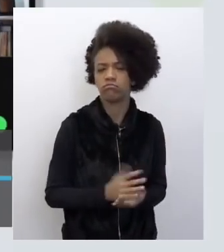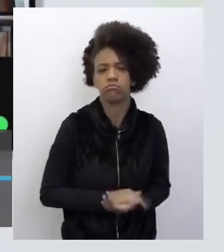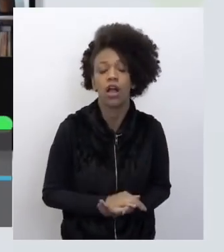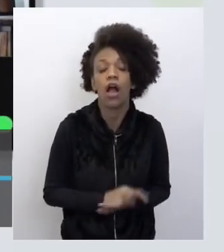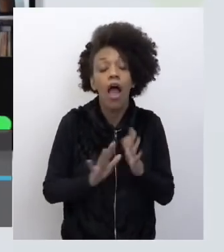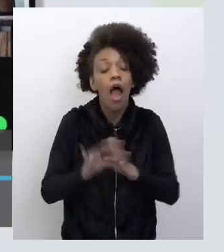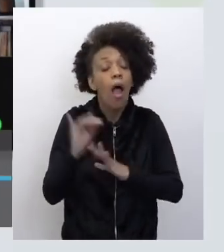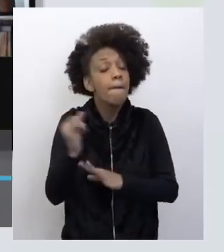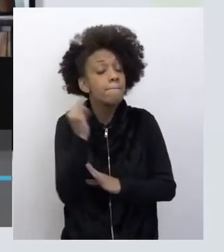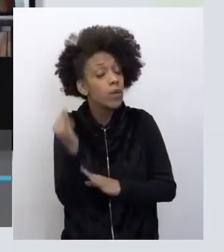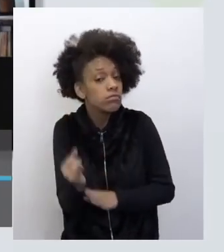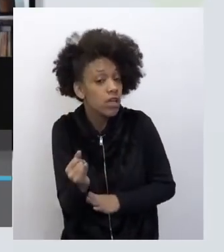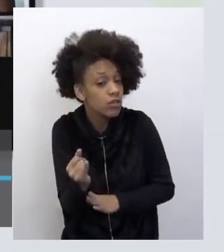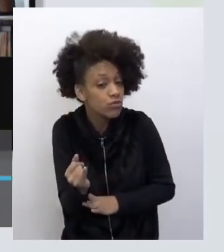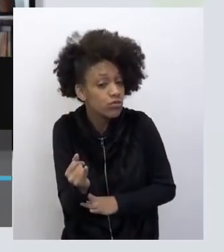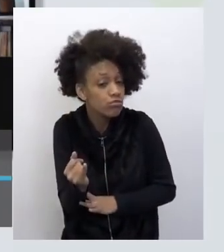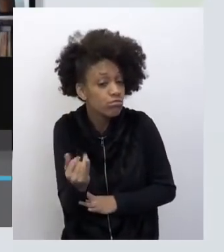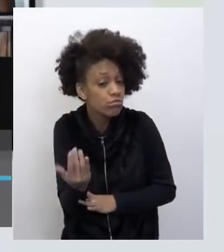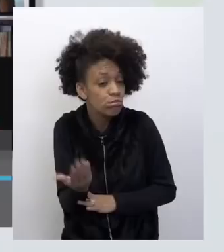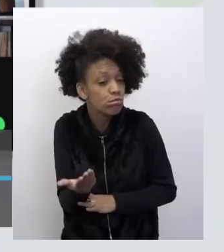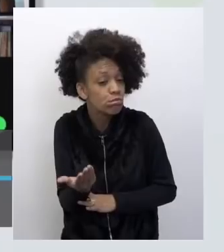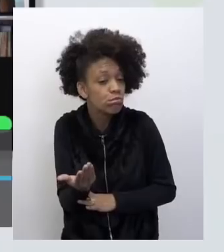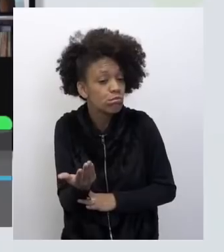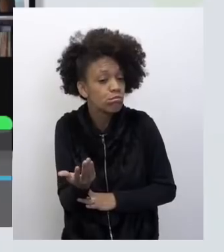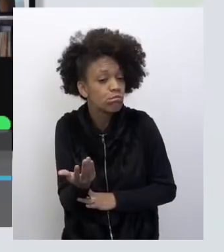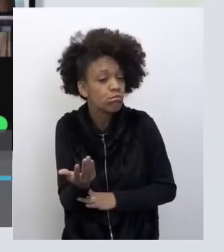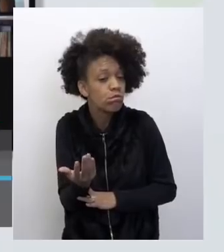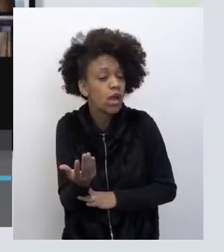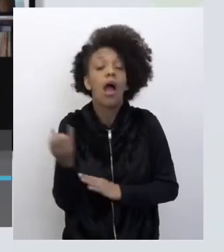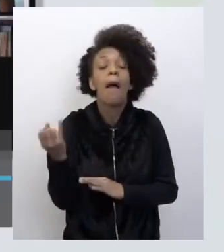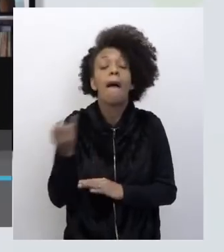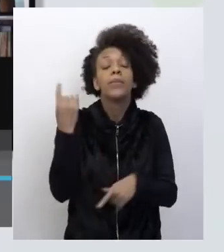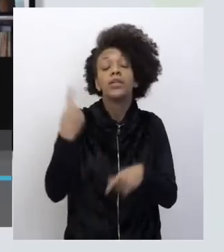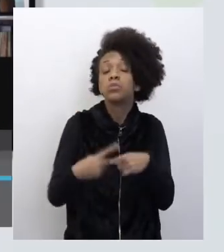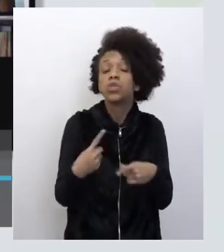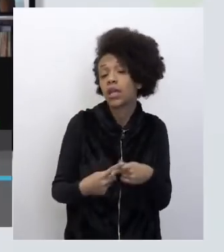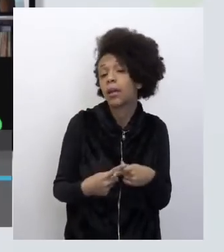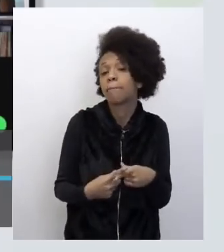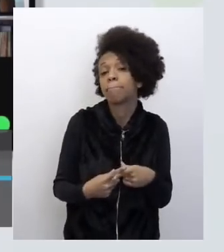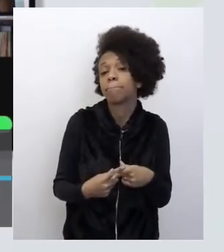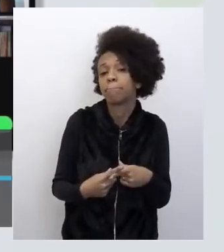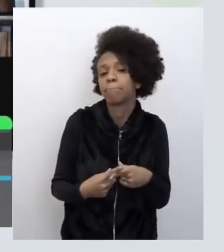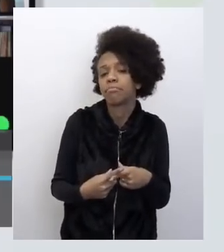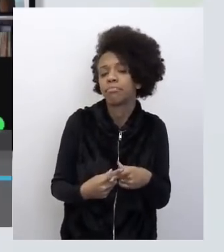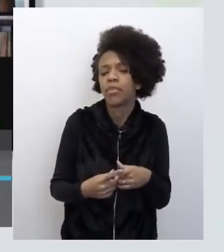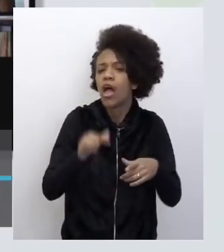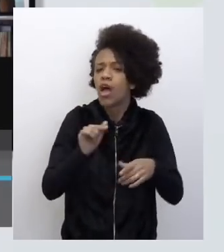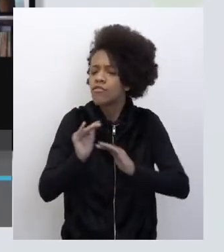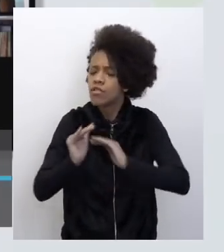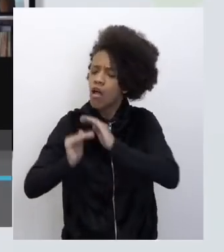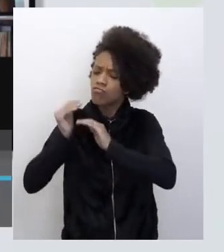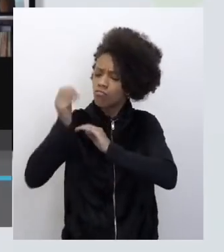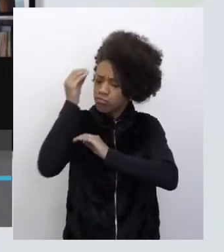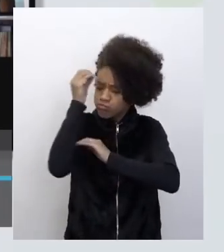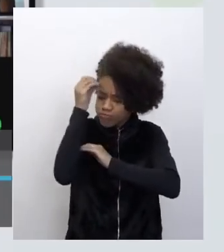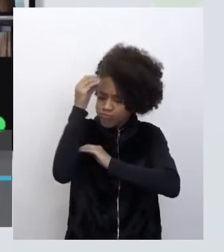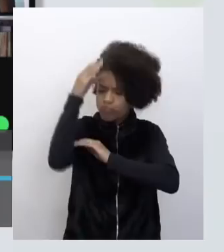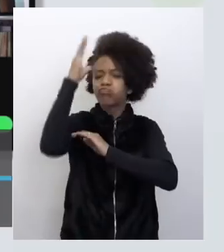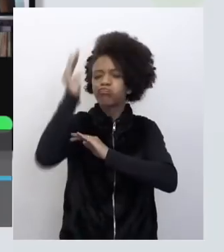importante. É muito importante porque você desenvolve seu pensamento crítico,